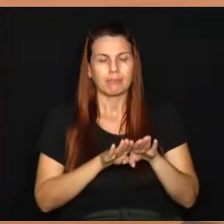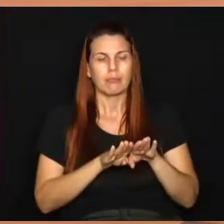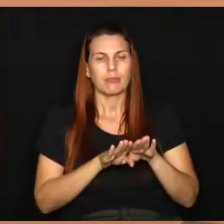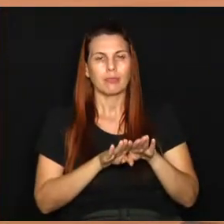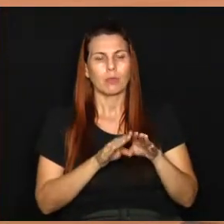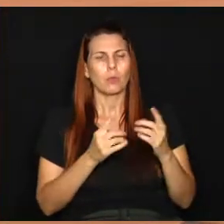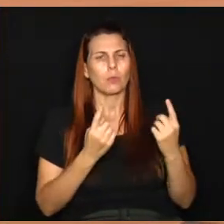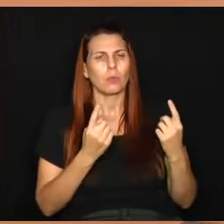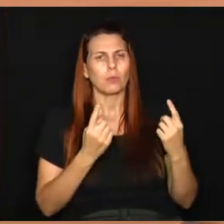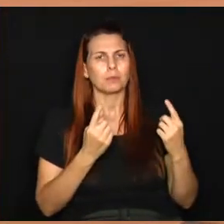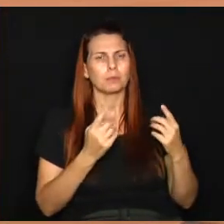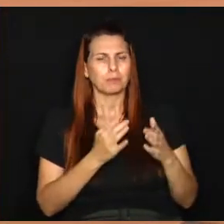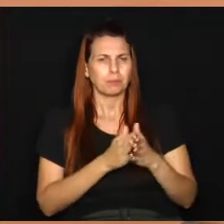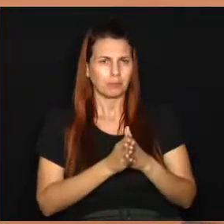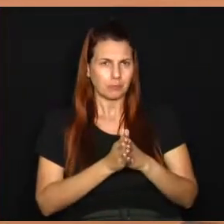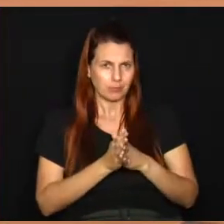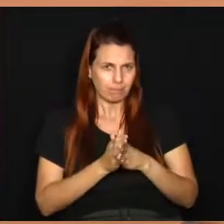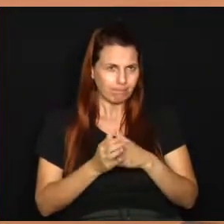vem